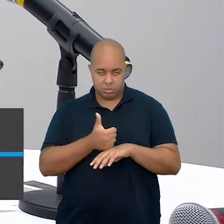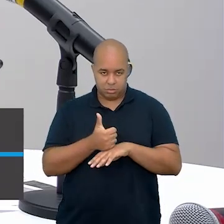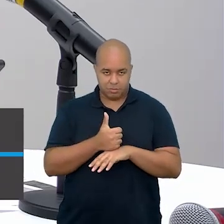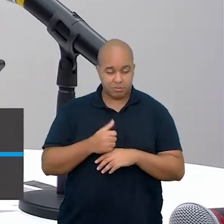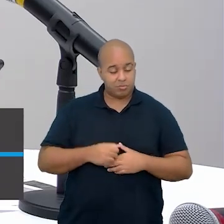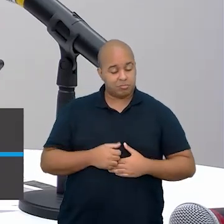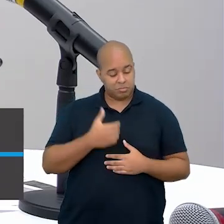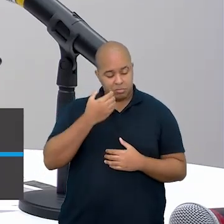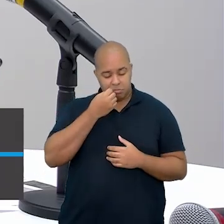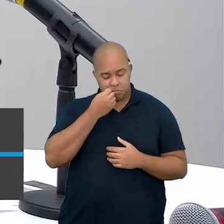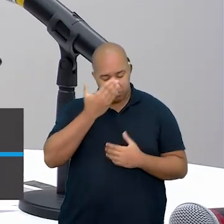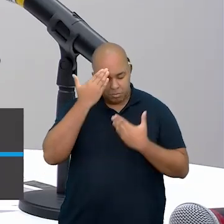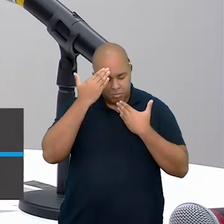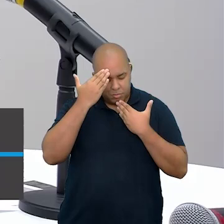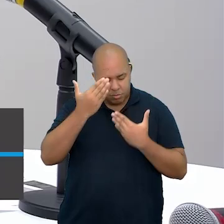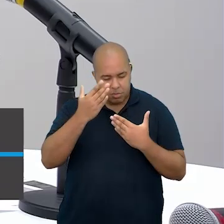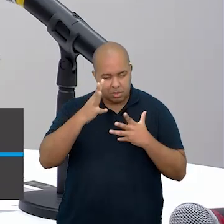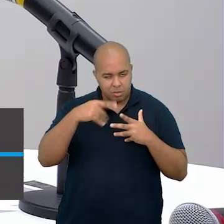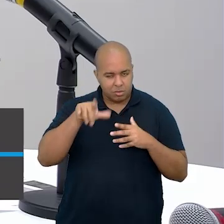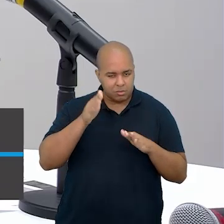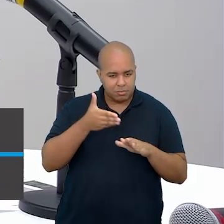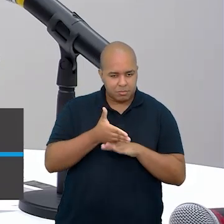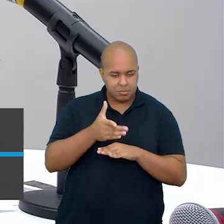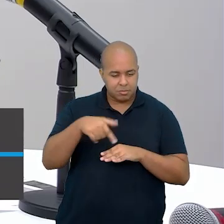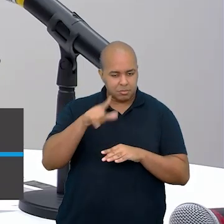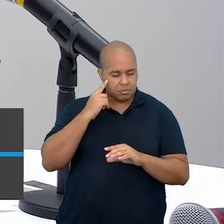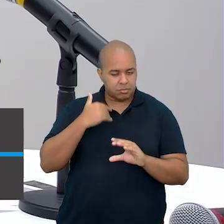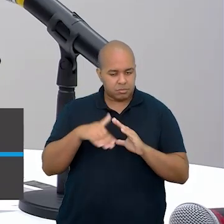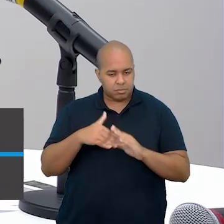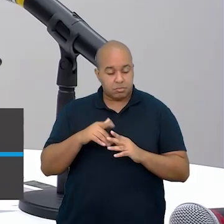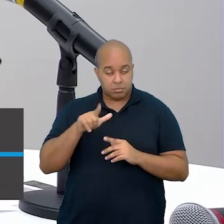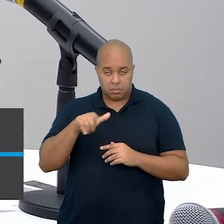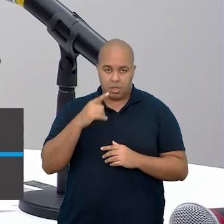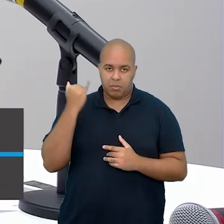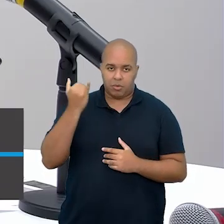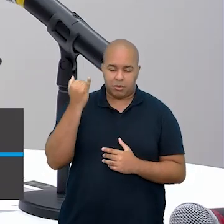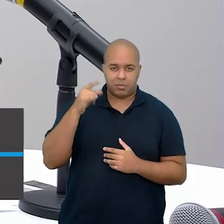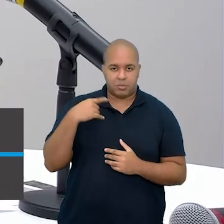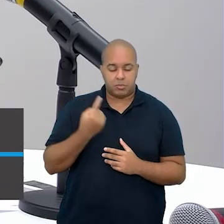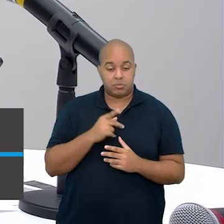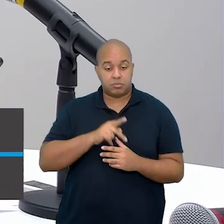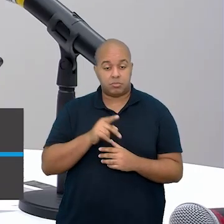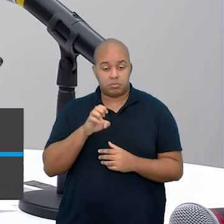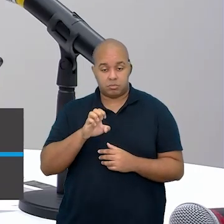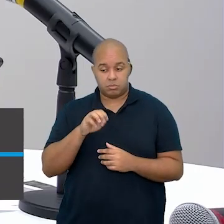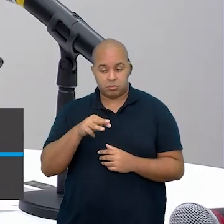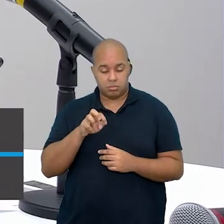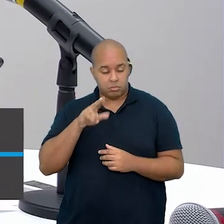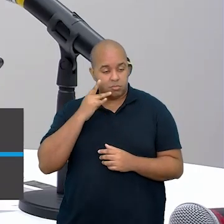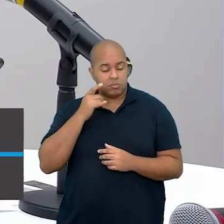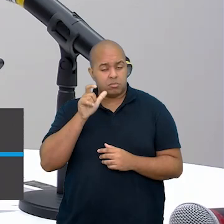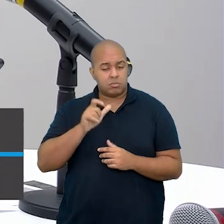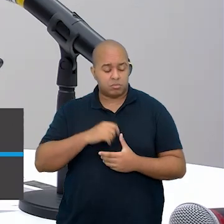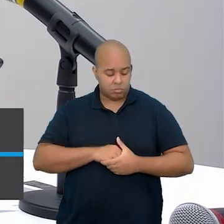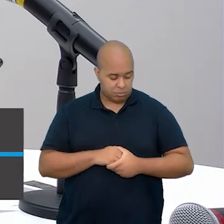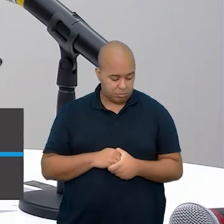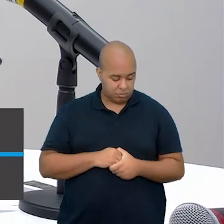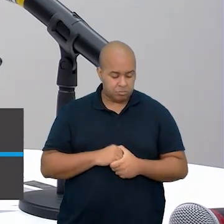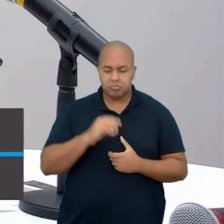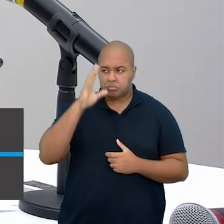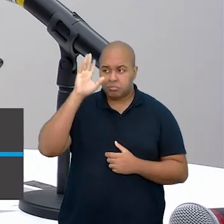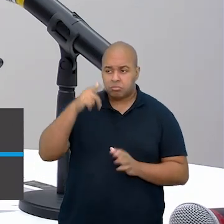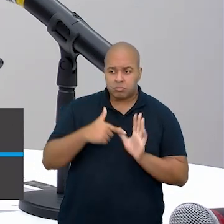Opa. Muito obrigado a todos. A participação de todos vocês é muito importante. O professor Emerson, ele diz assim: